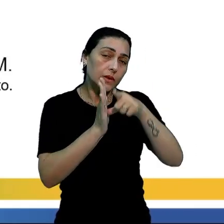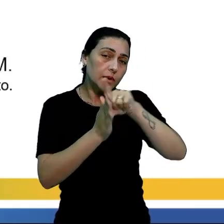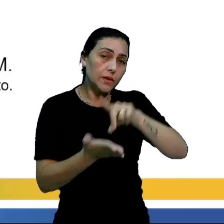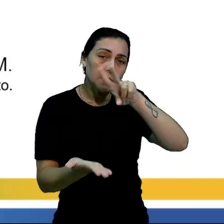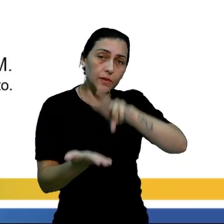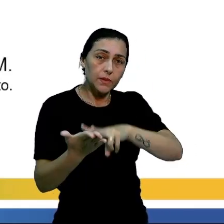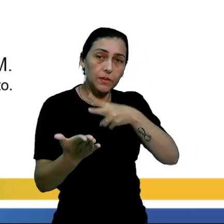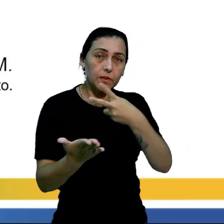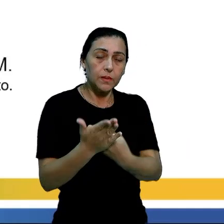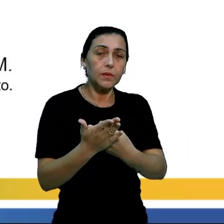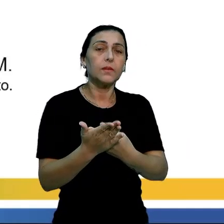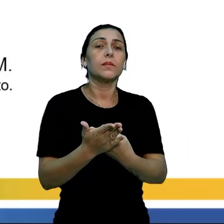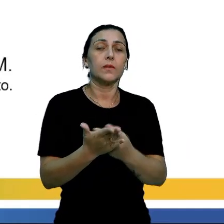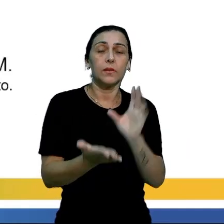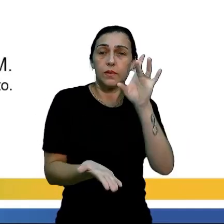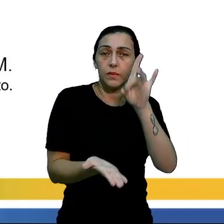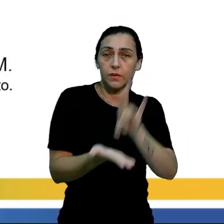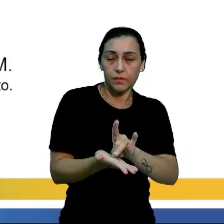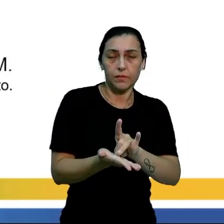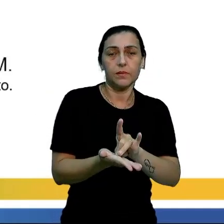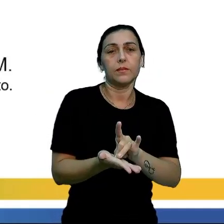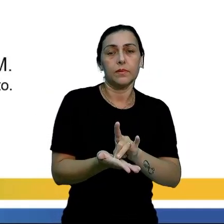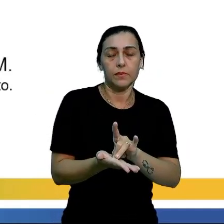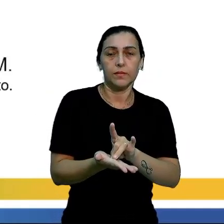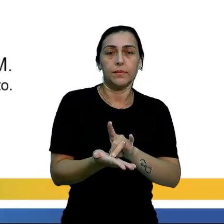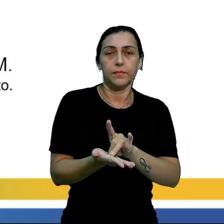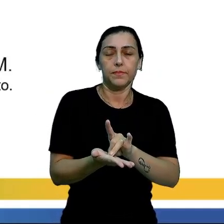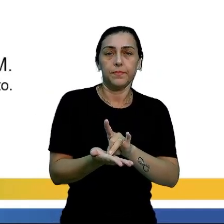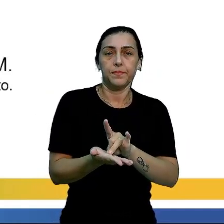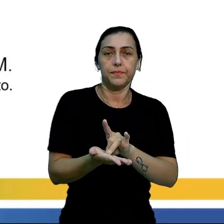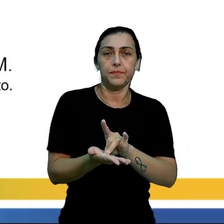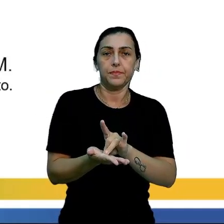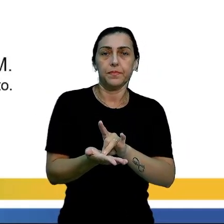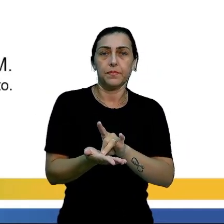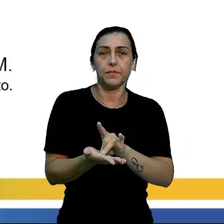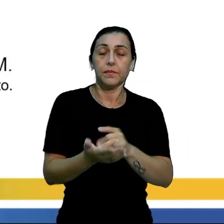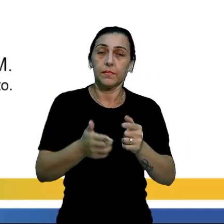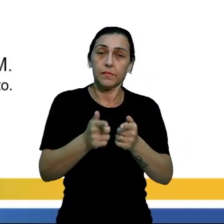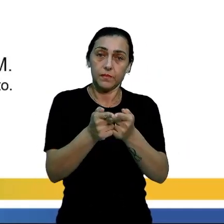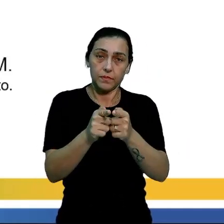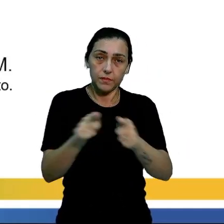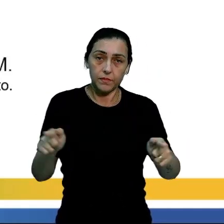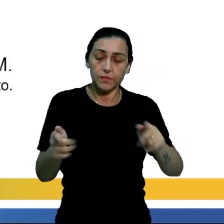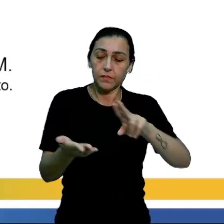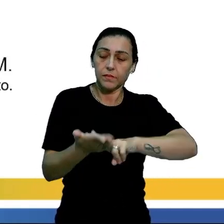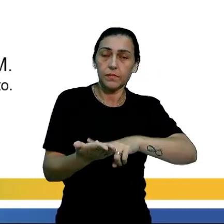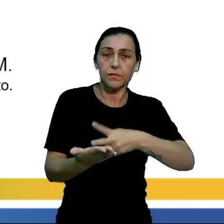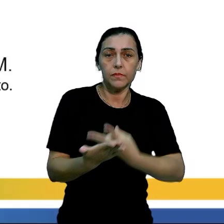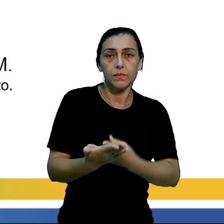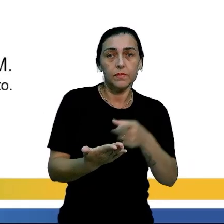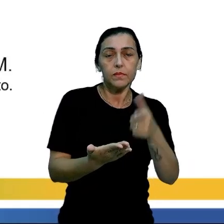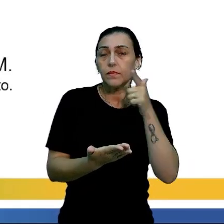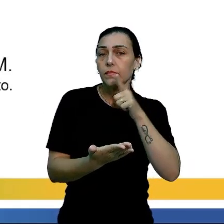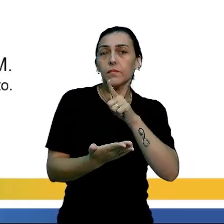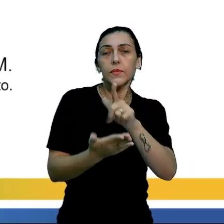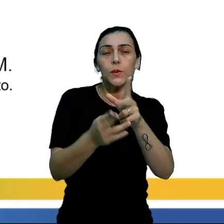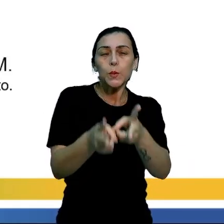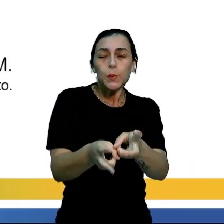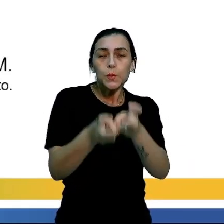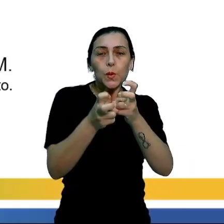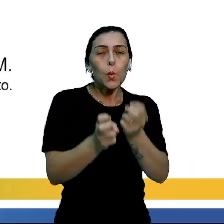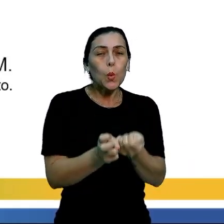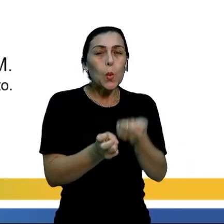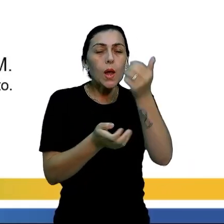tradução literal, a velha, né, o velho método gramatical de tradução, você não consegue extrair muita